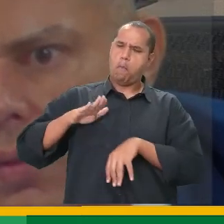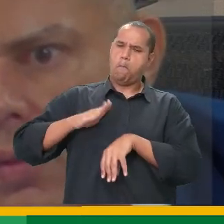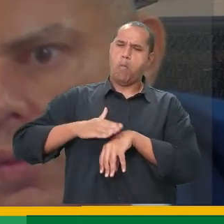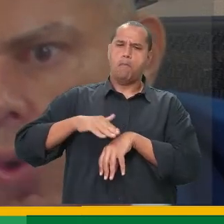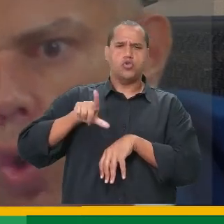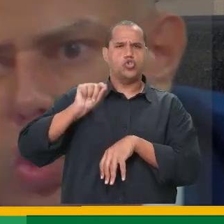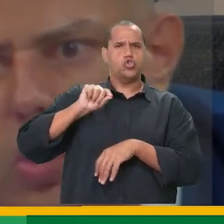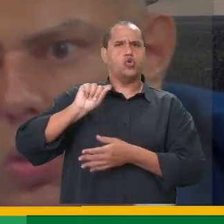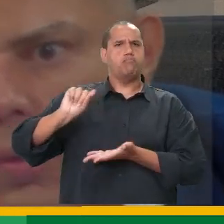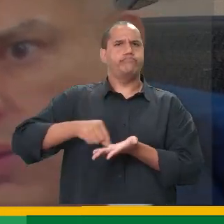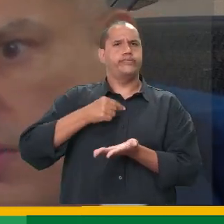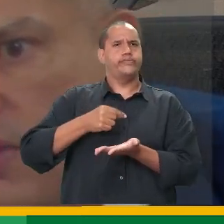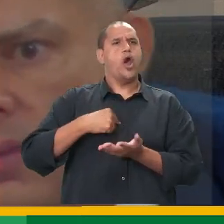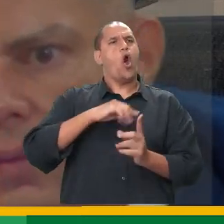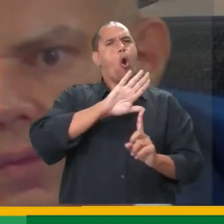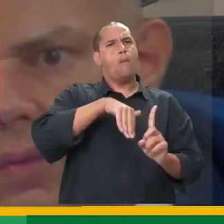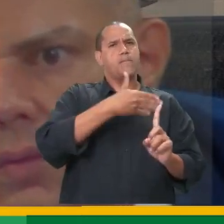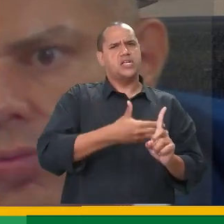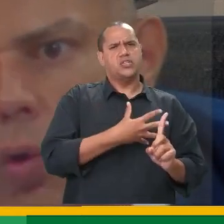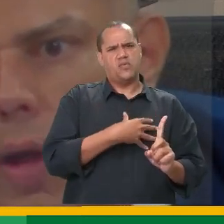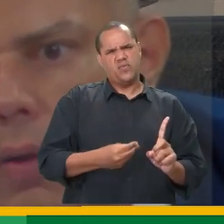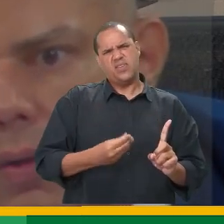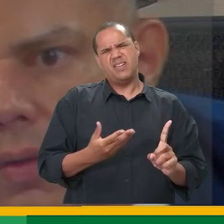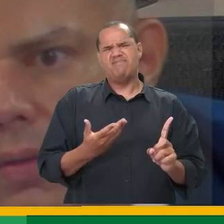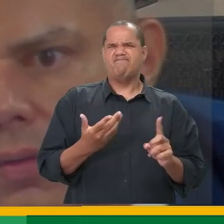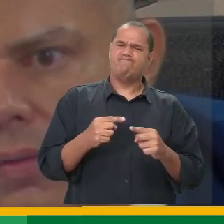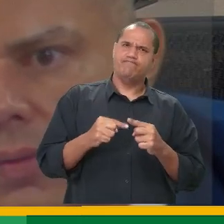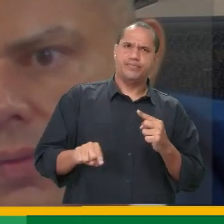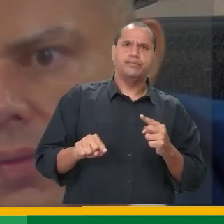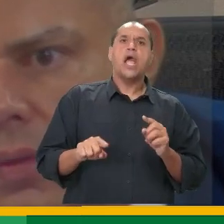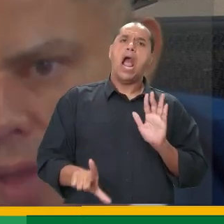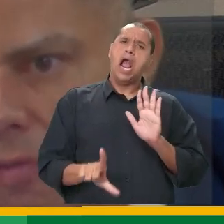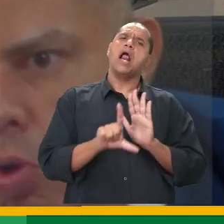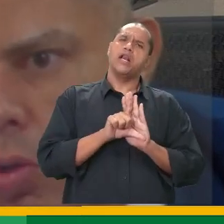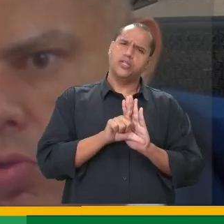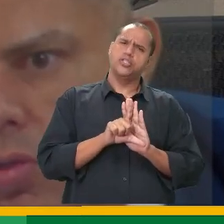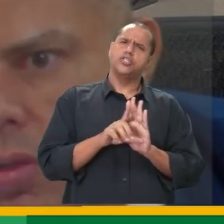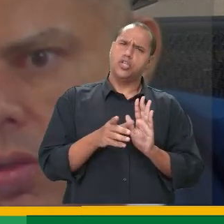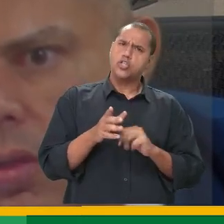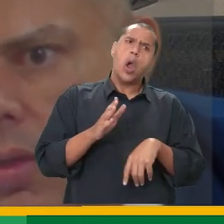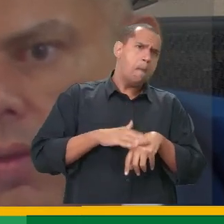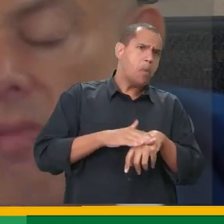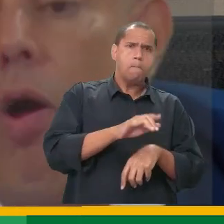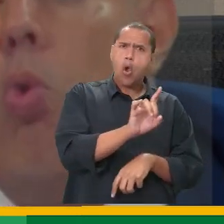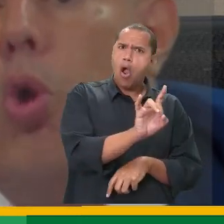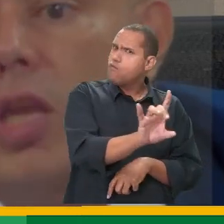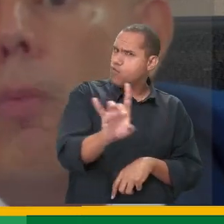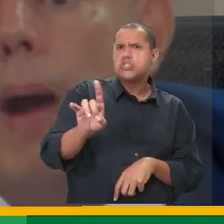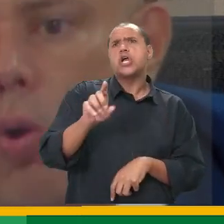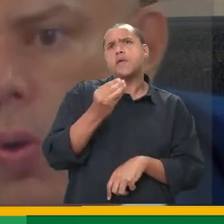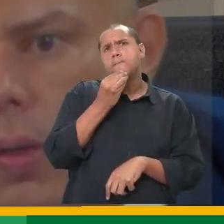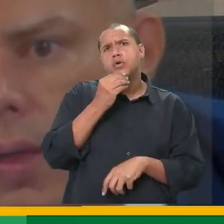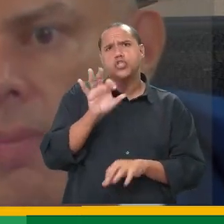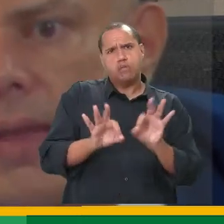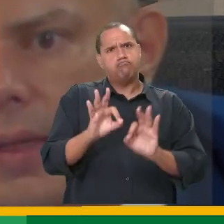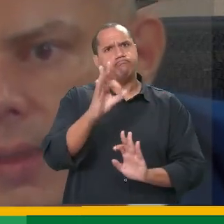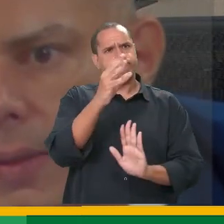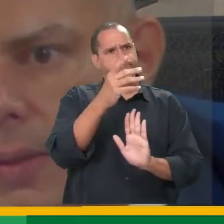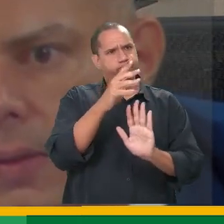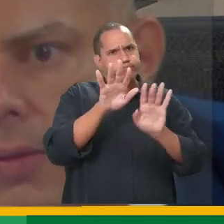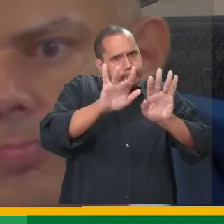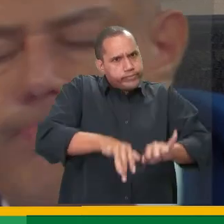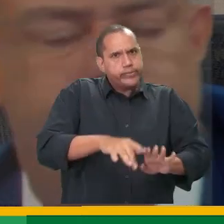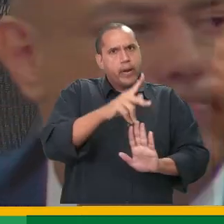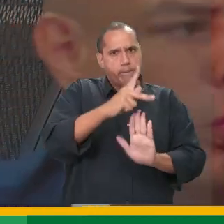aí aquilo que tá na legislação na necessidade da gente ter o zelo para com a